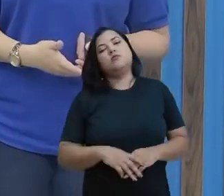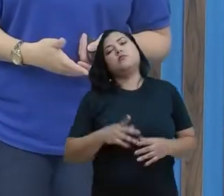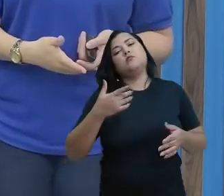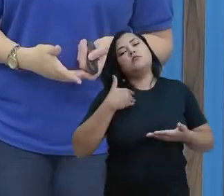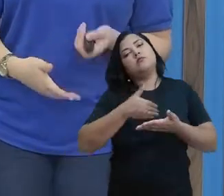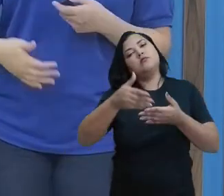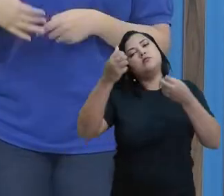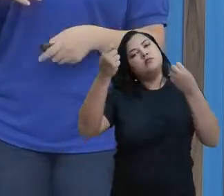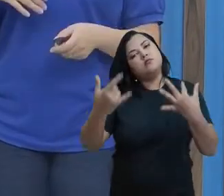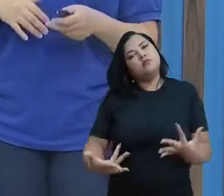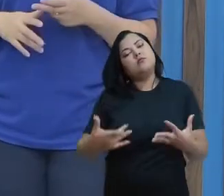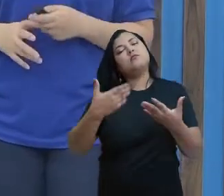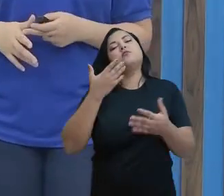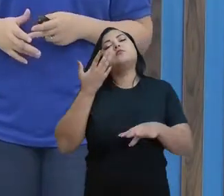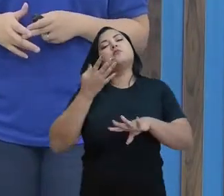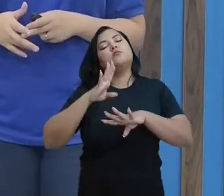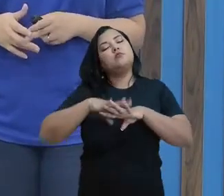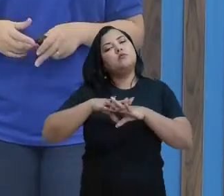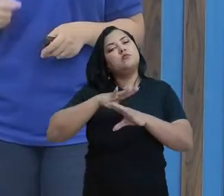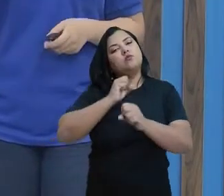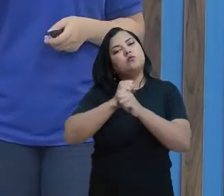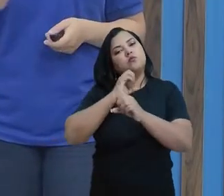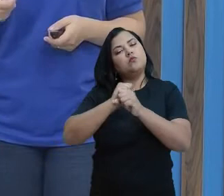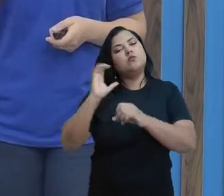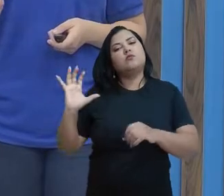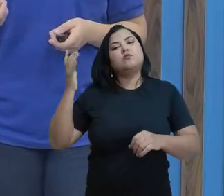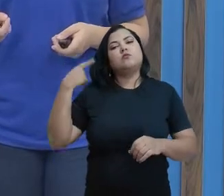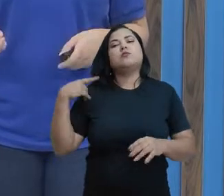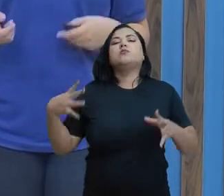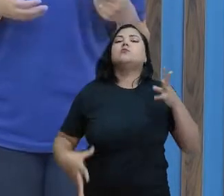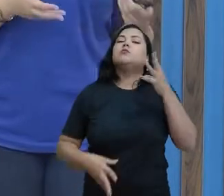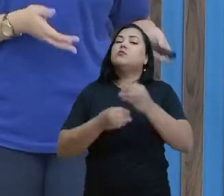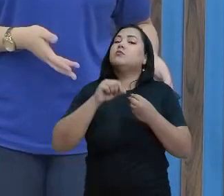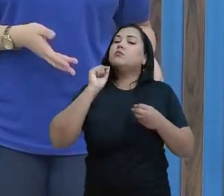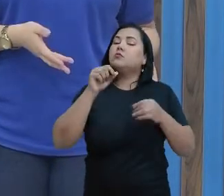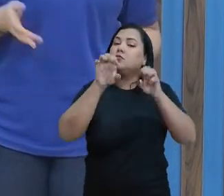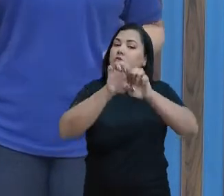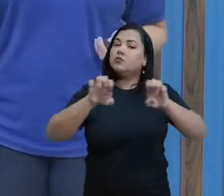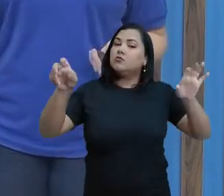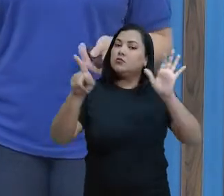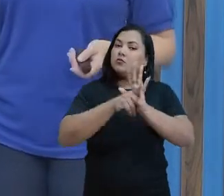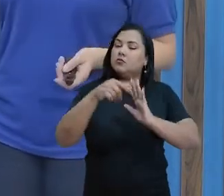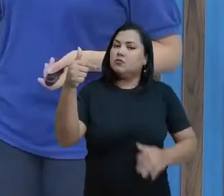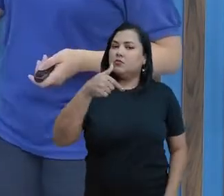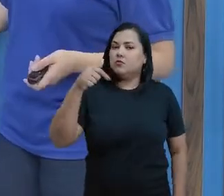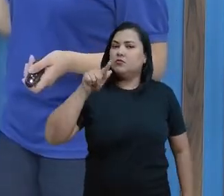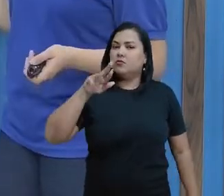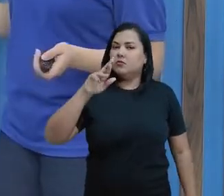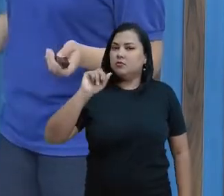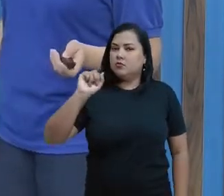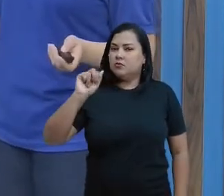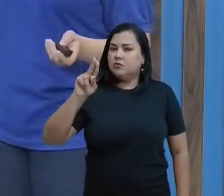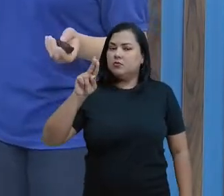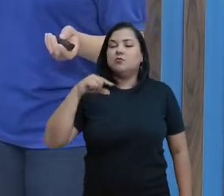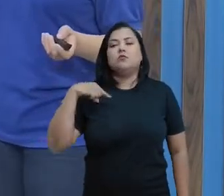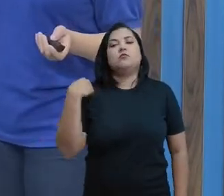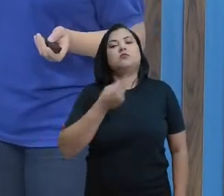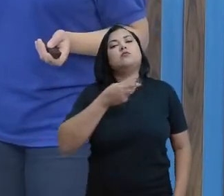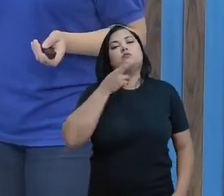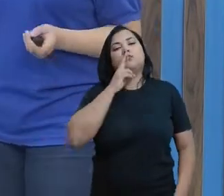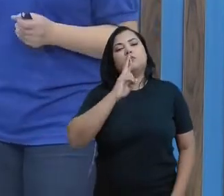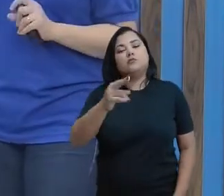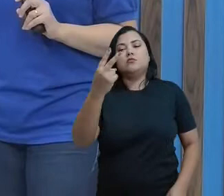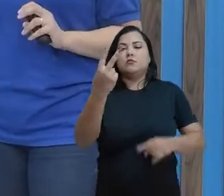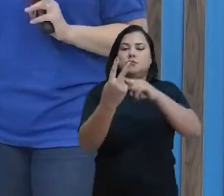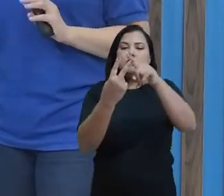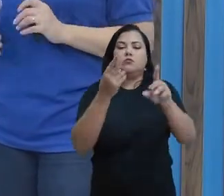escrevendo o problema, resolvendo esse problema e concluindo que a equação do segundo grau, nesse formato aí, a gente conseguiu achar esses dois